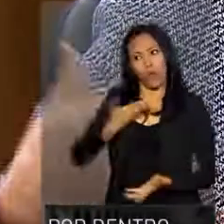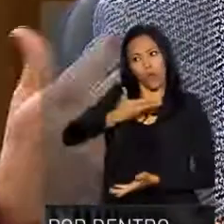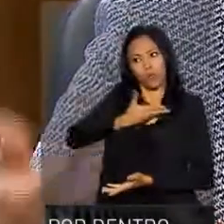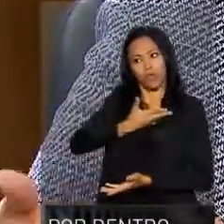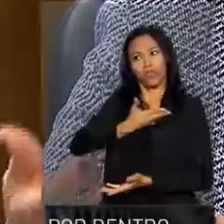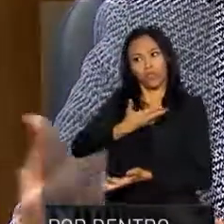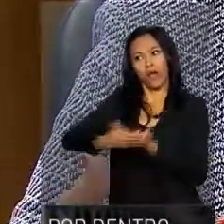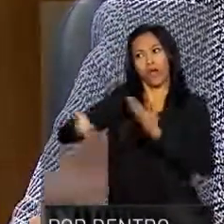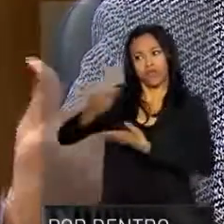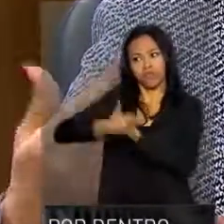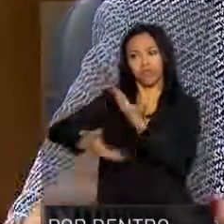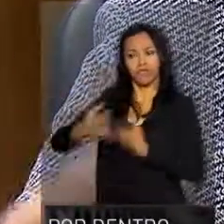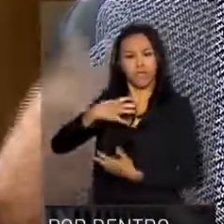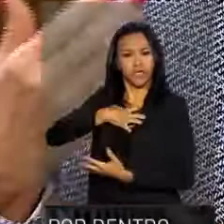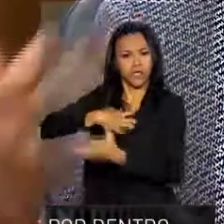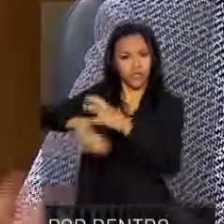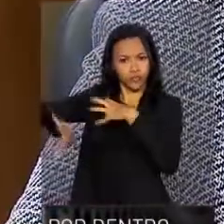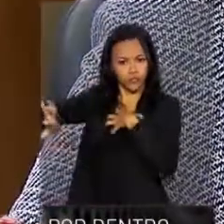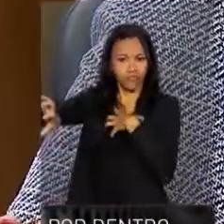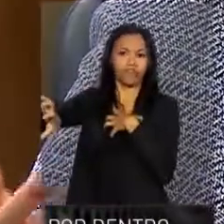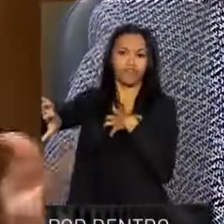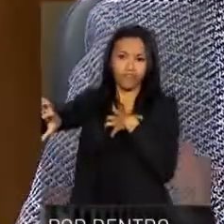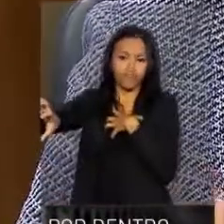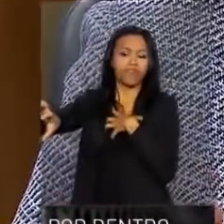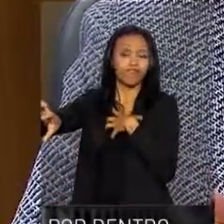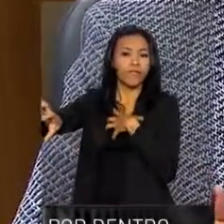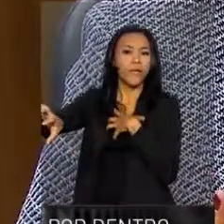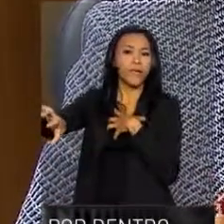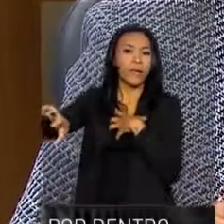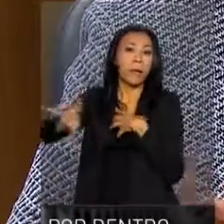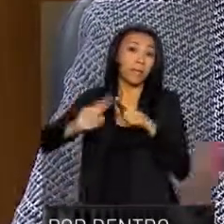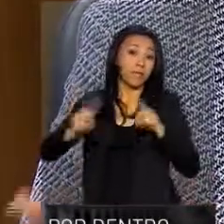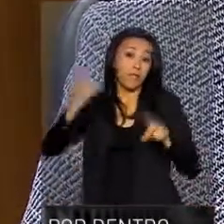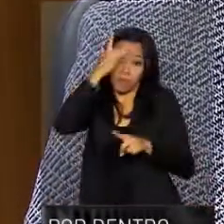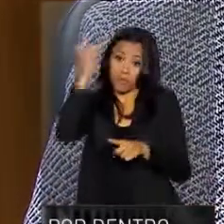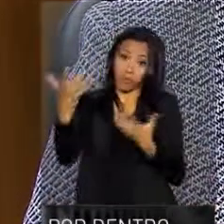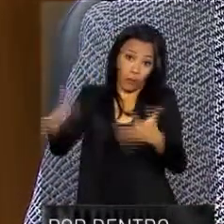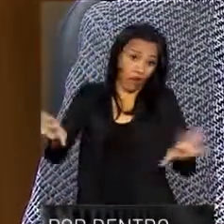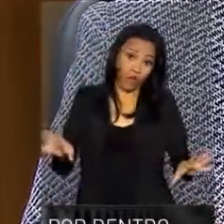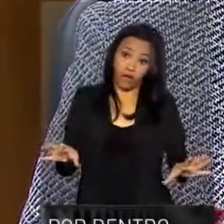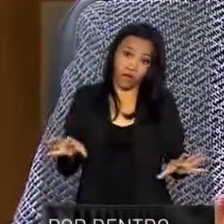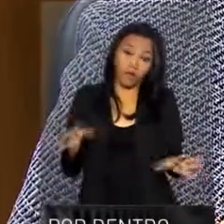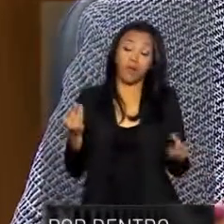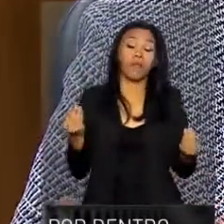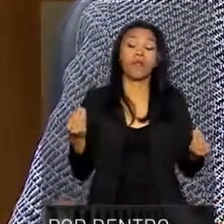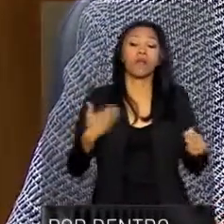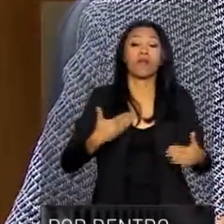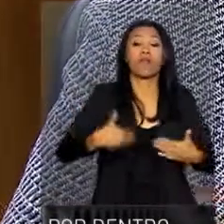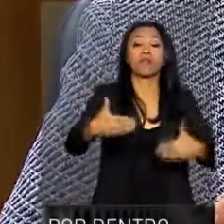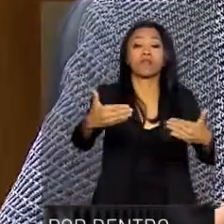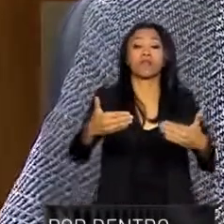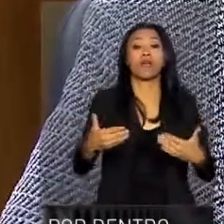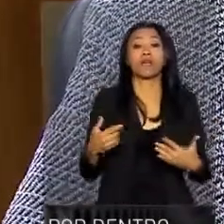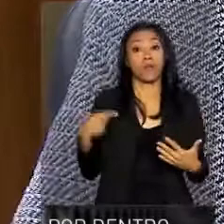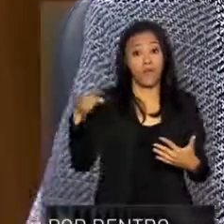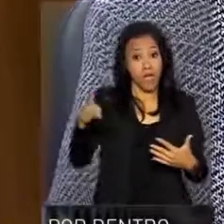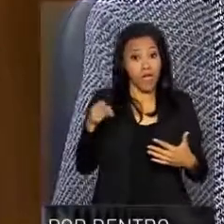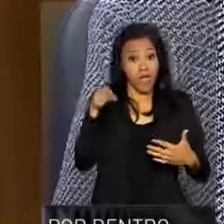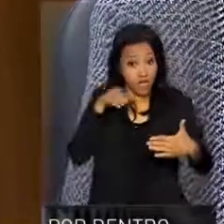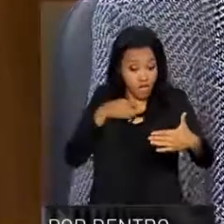sentir uma empatia que pode pensar de fazer mas a pessoa não quer não tem por que avançaram que é esse limite que